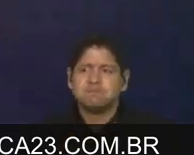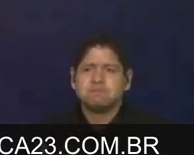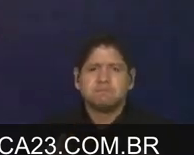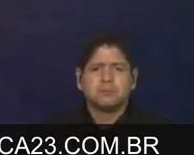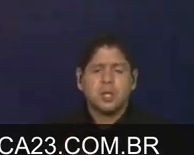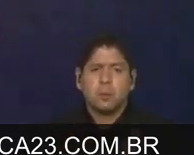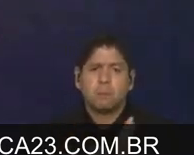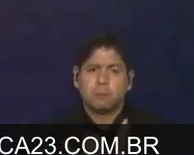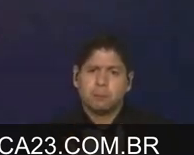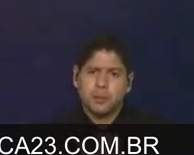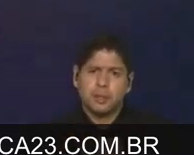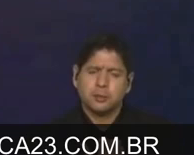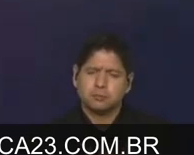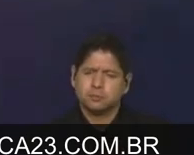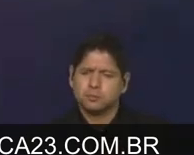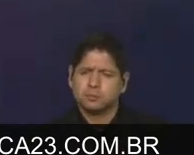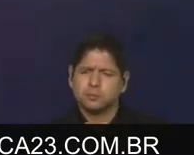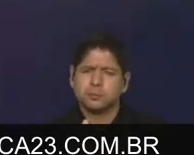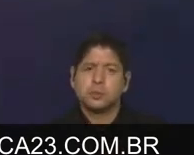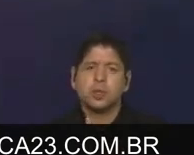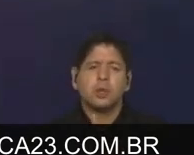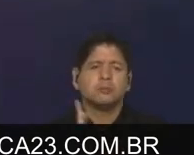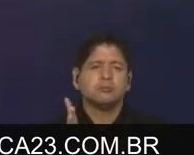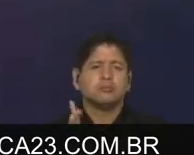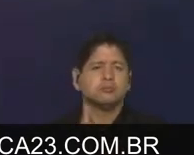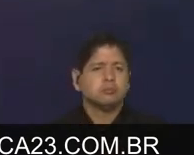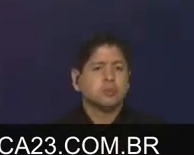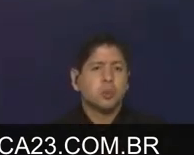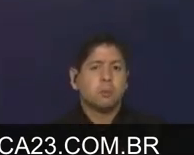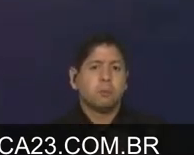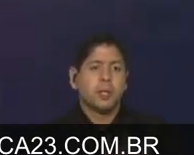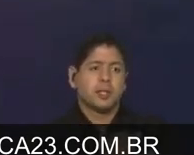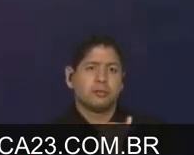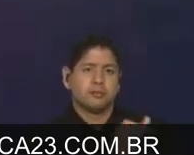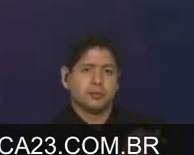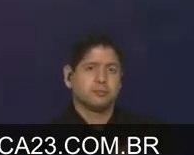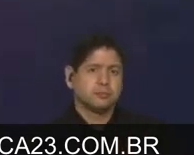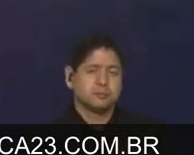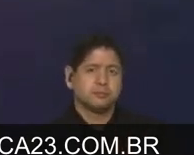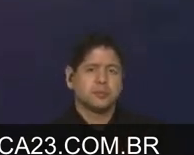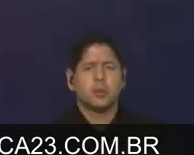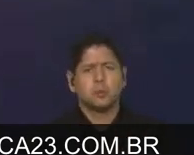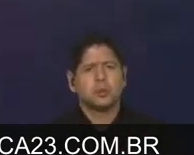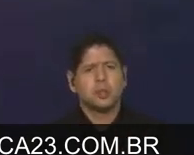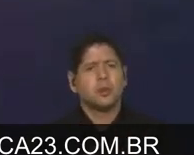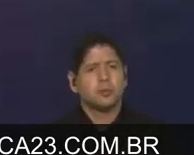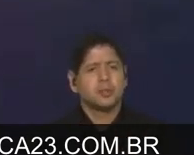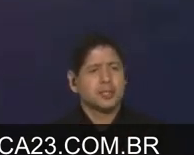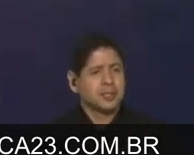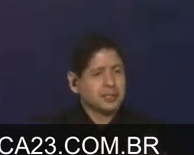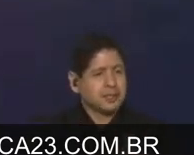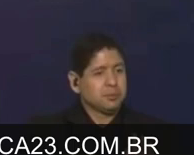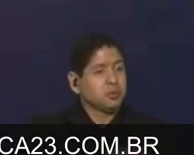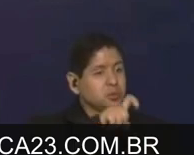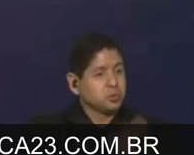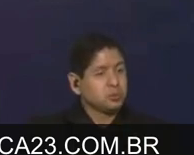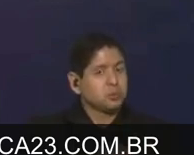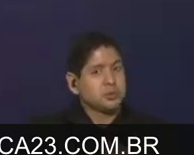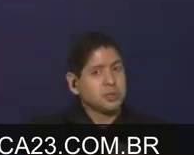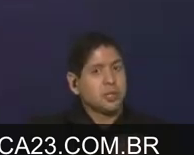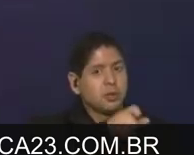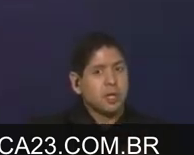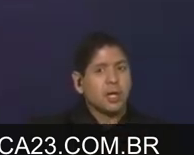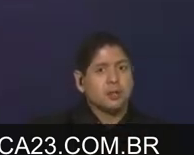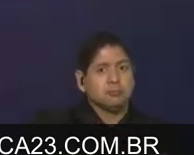esse aumento dos números apenas a aumento da notificação. Por quê? Porque o crime de estupro, ele por si só já